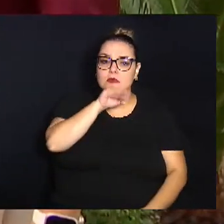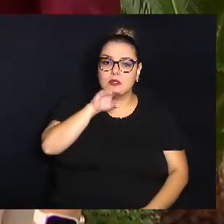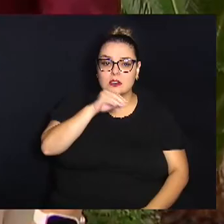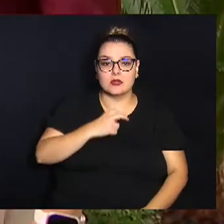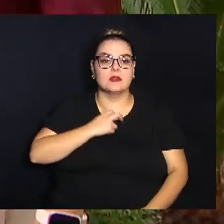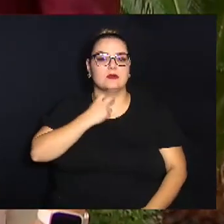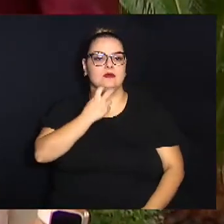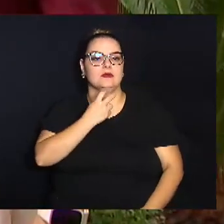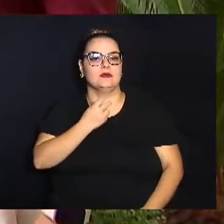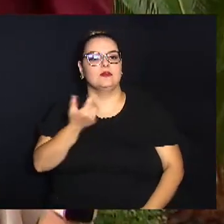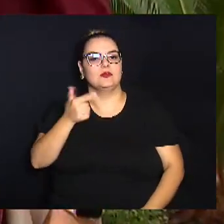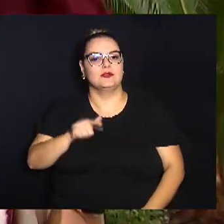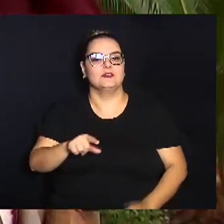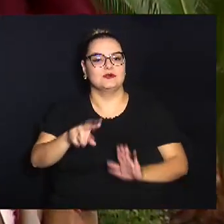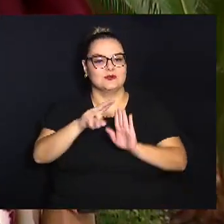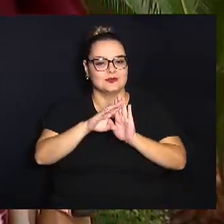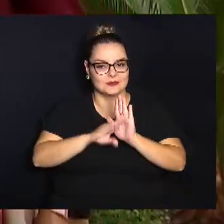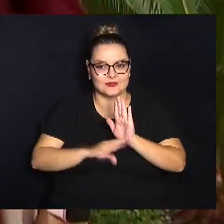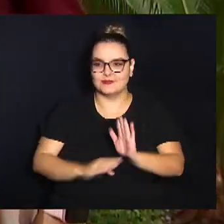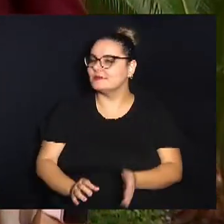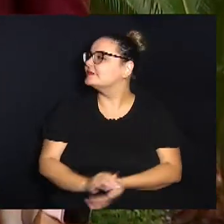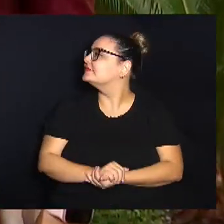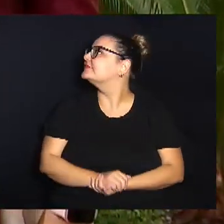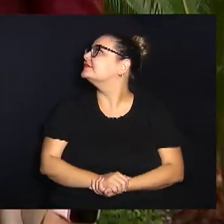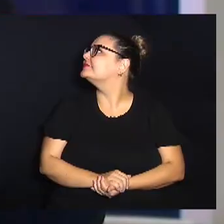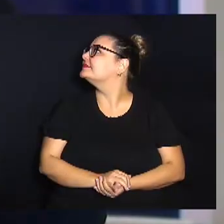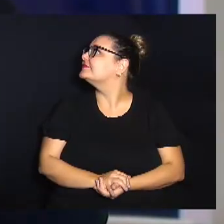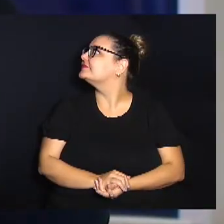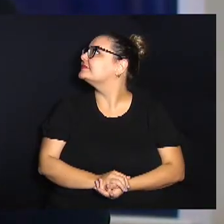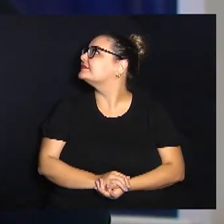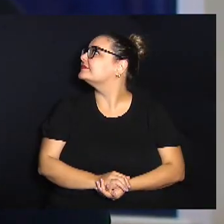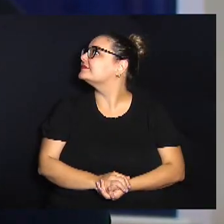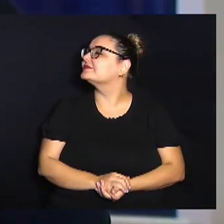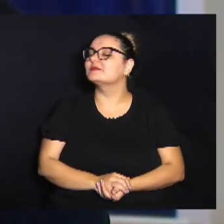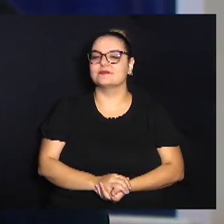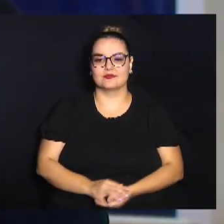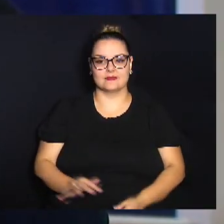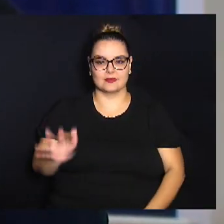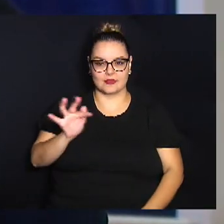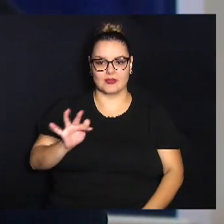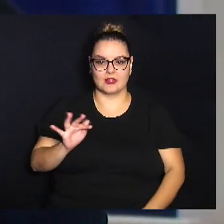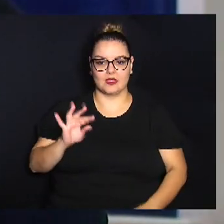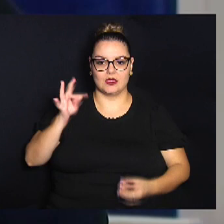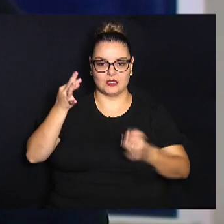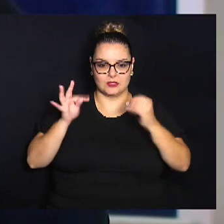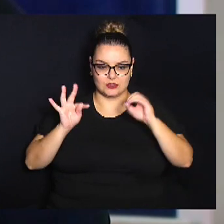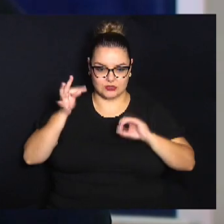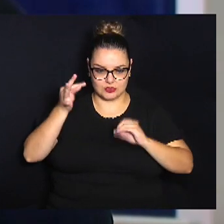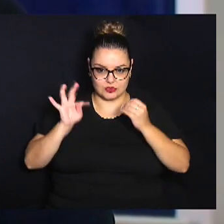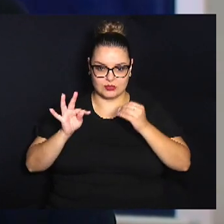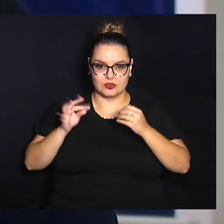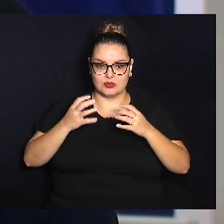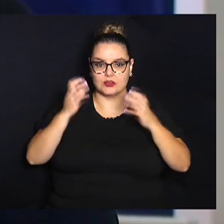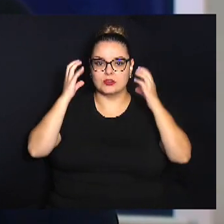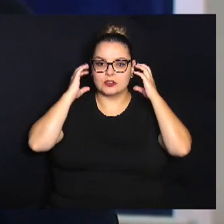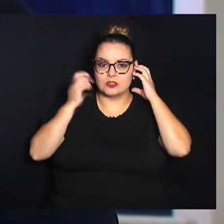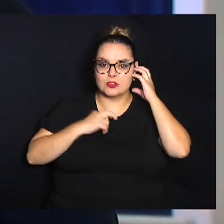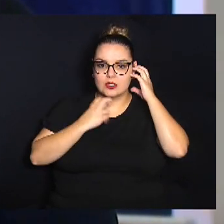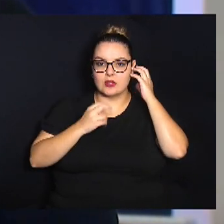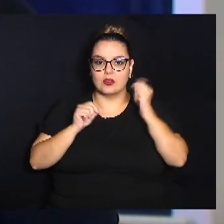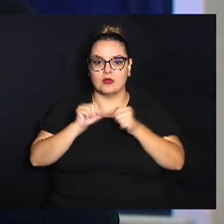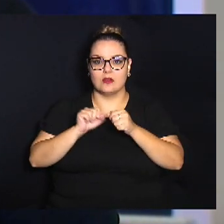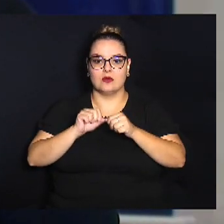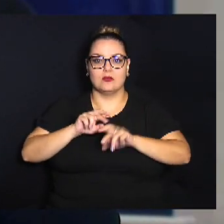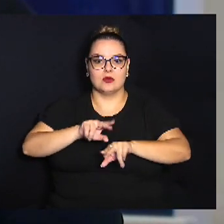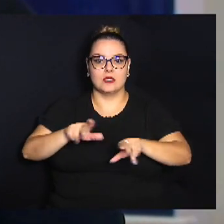voz. Fica com a gente nesse VT então. A Faculdade de Terapia Ocupacional e a Faculdade de Fono têm feito diferentes ações aqui